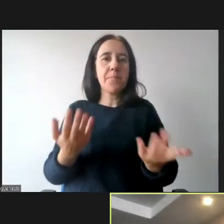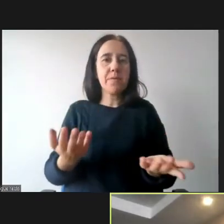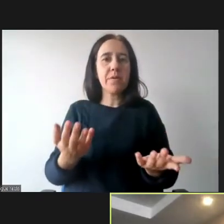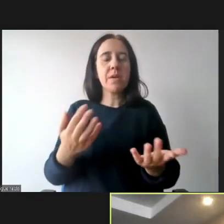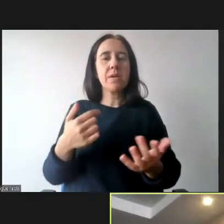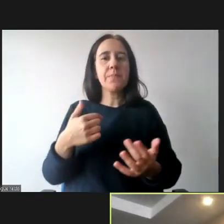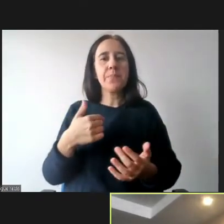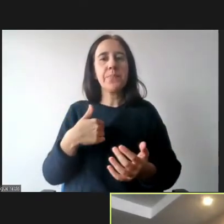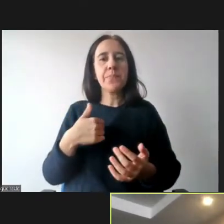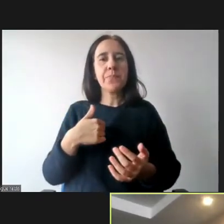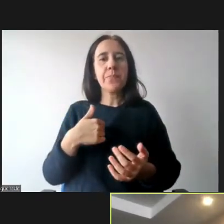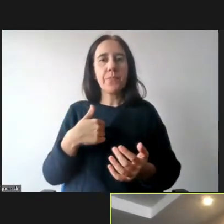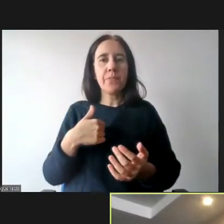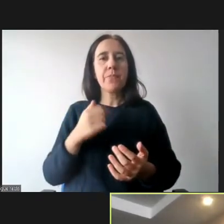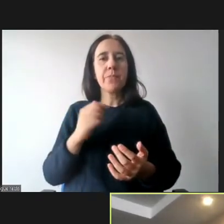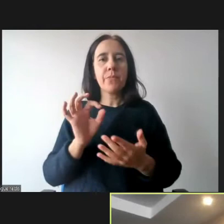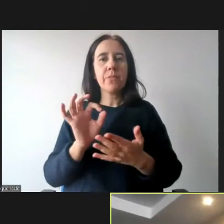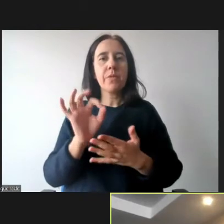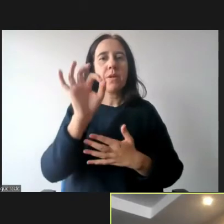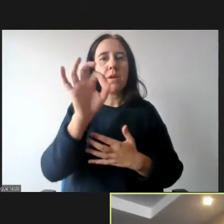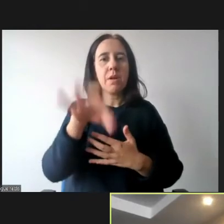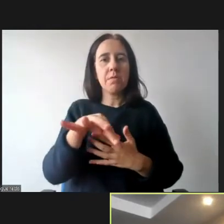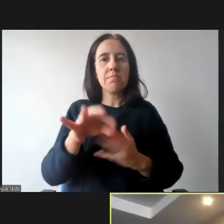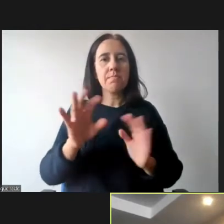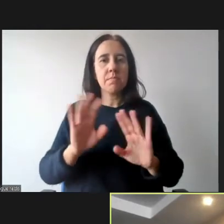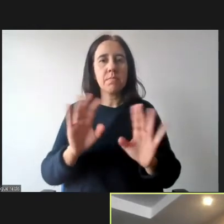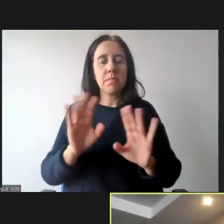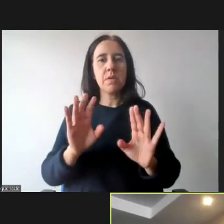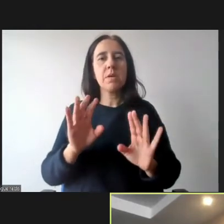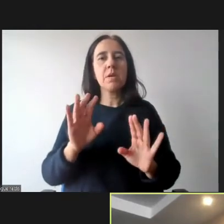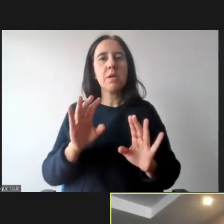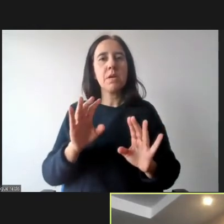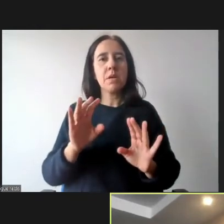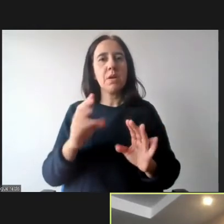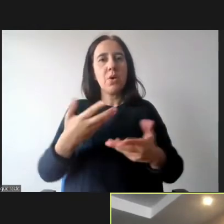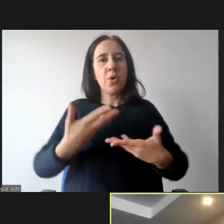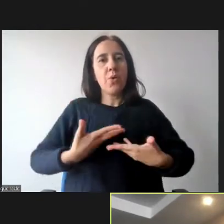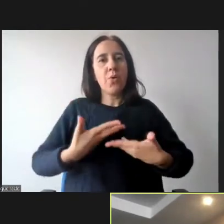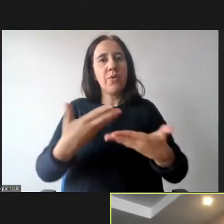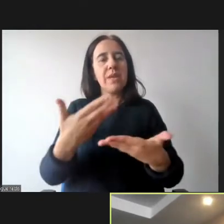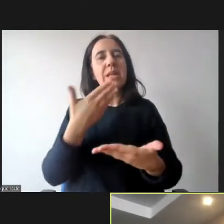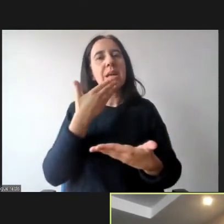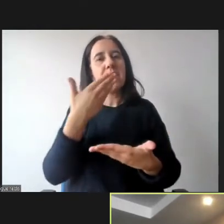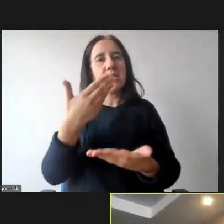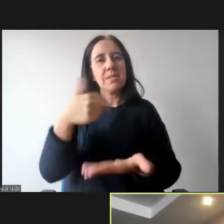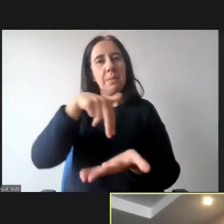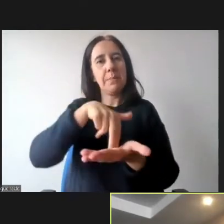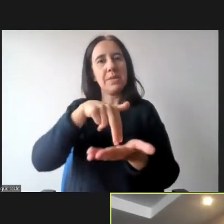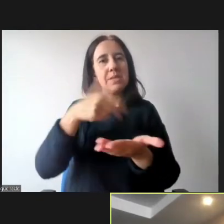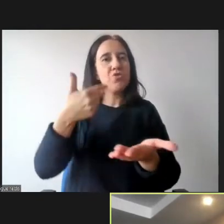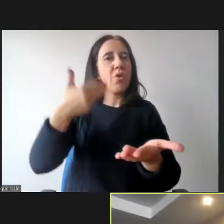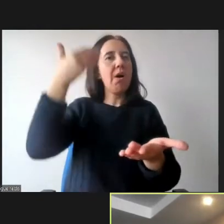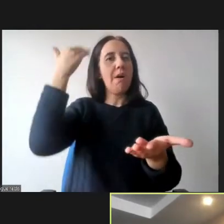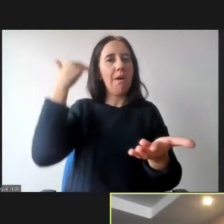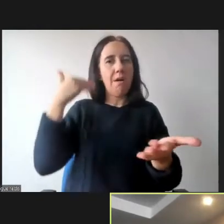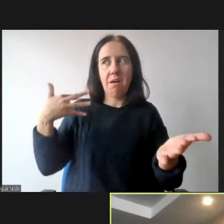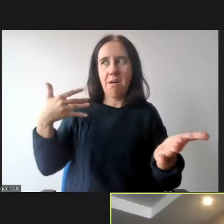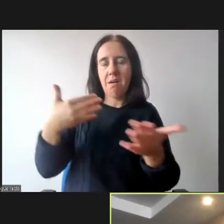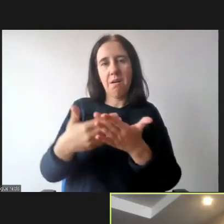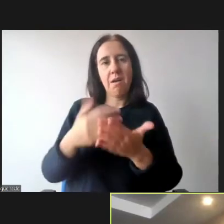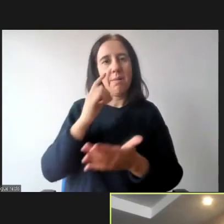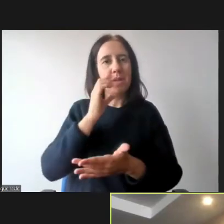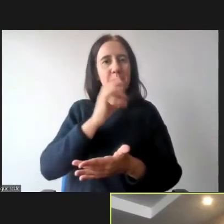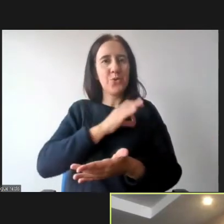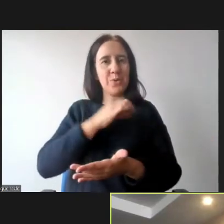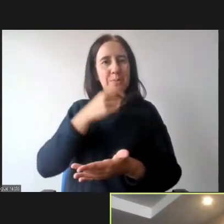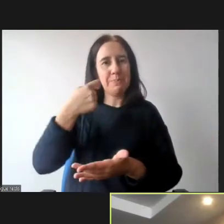irei acrescentar muito mais. Quero agradecer, como digo, o convite que me foi feito para estar presente já há algum tempo pela senhora